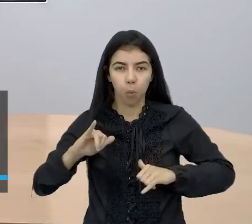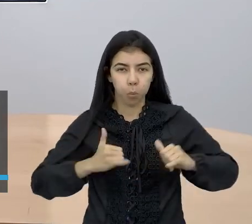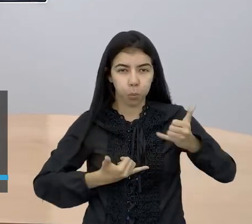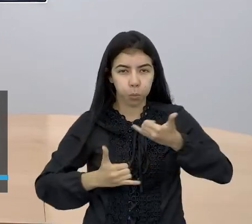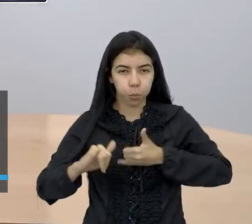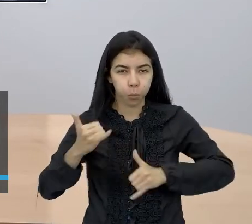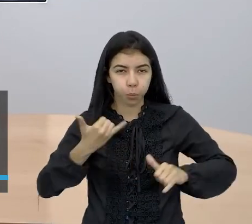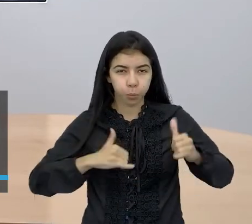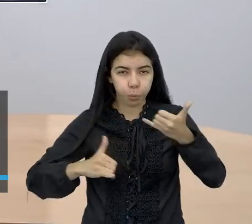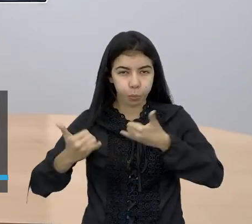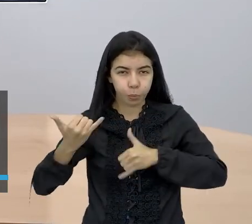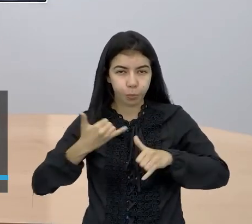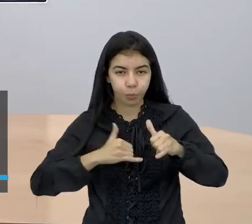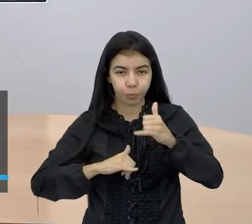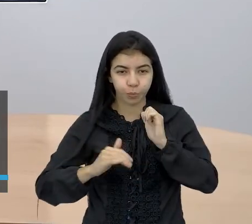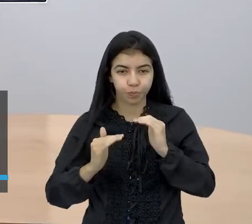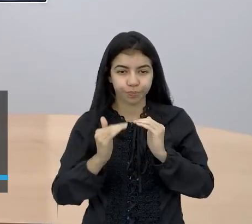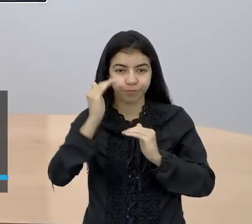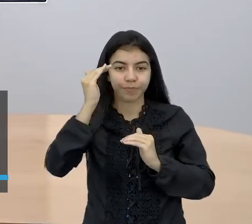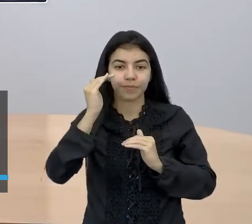Então, qualquer aquecimento faz com que eles